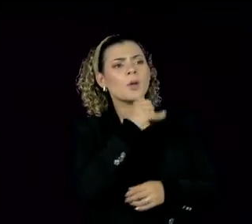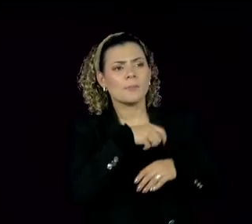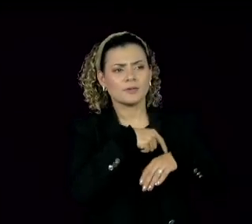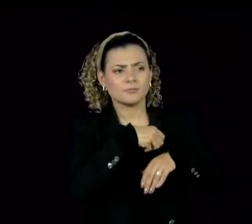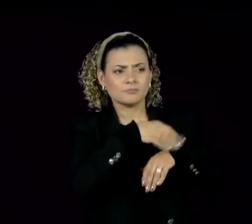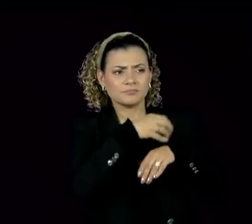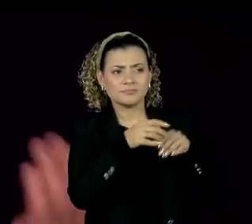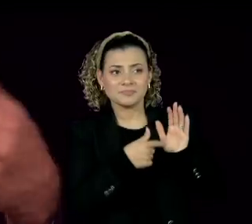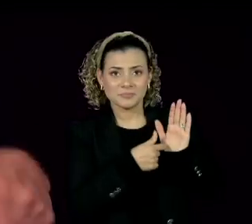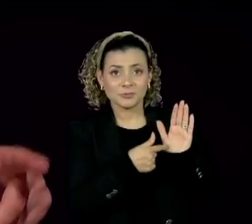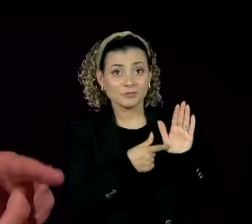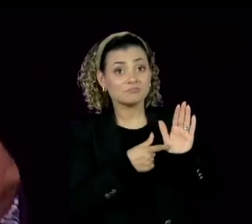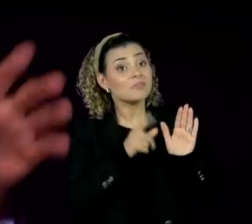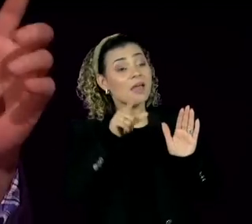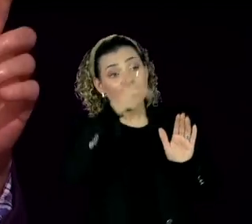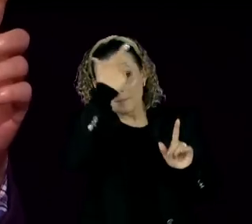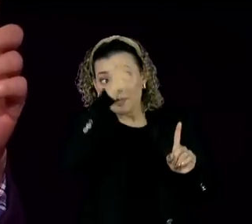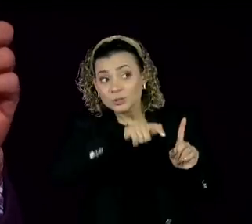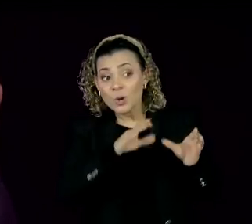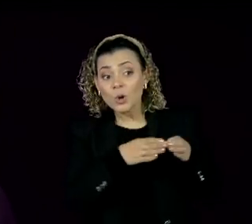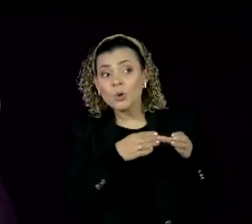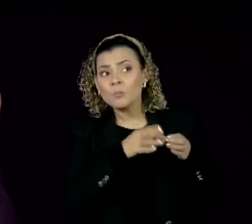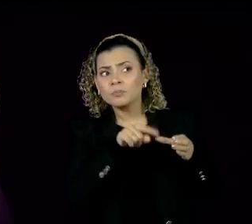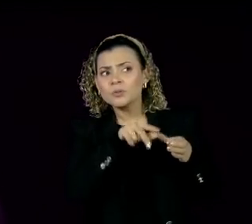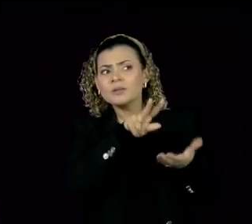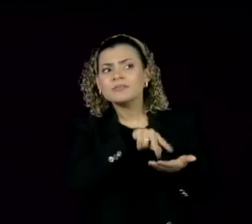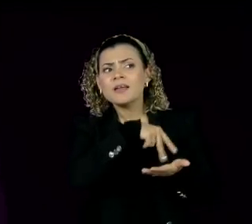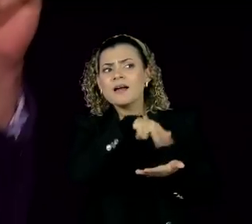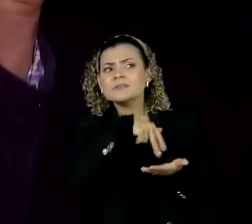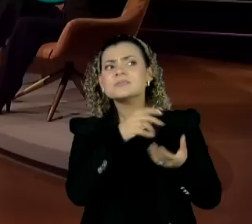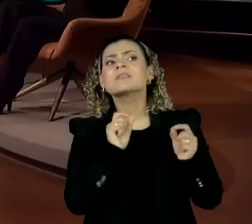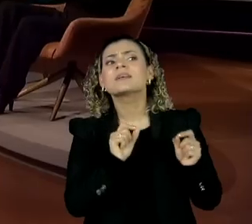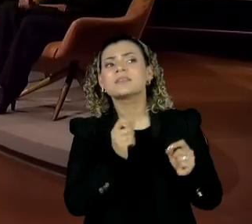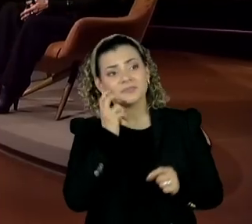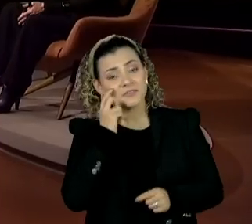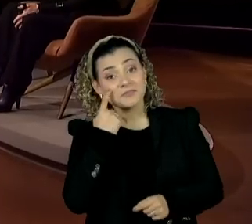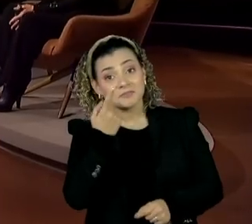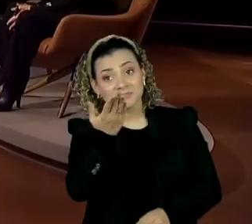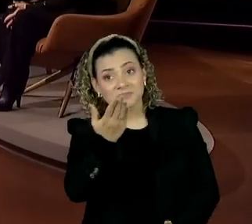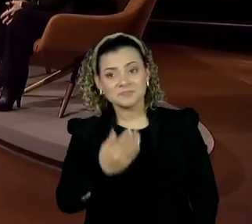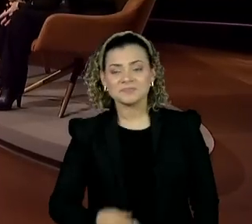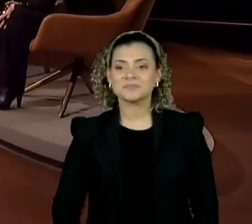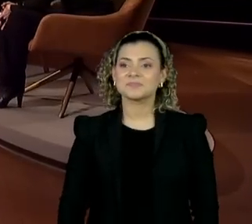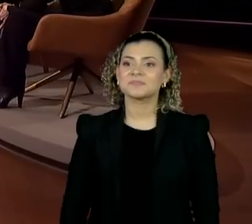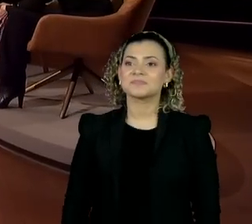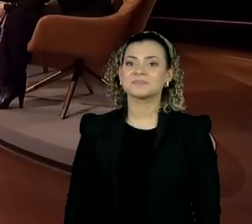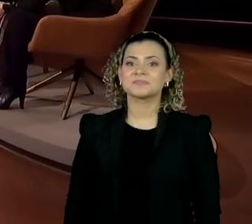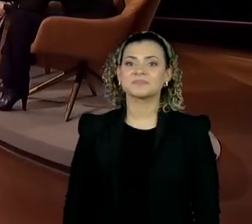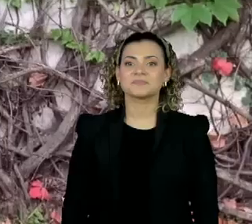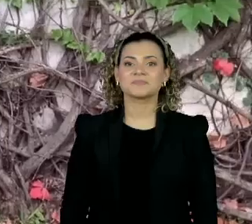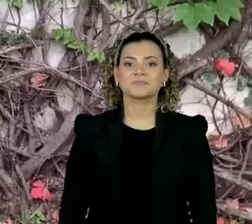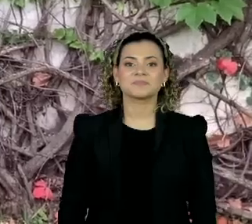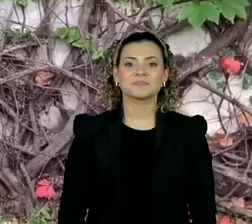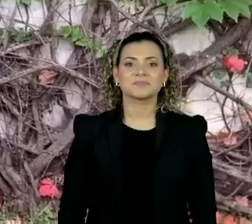mostrar para você, justamente de alguém desse grupo de dança contemporânea. Ai, meu Deus, que maravilha!